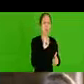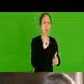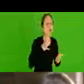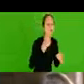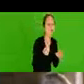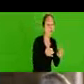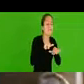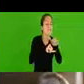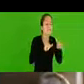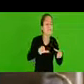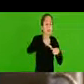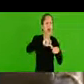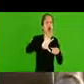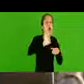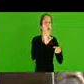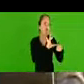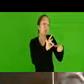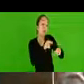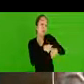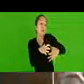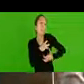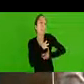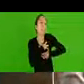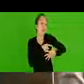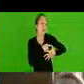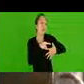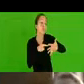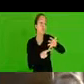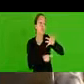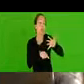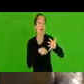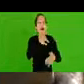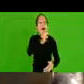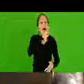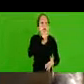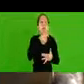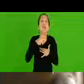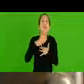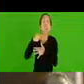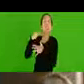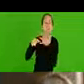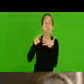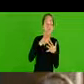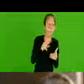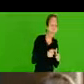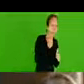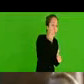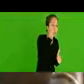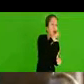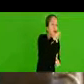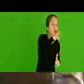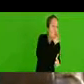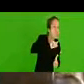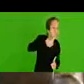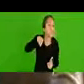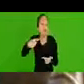droga com tantos miligramas, ele reagiu a essa droga